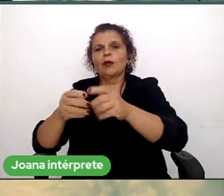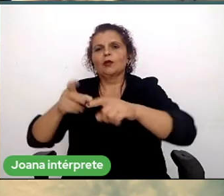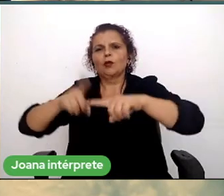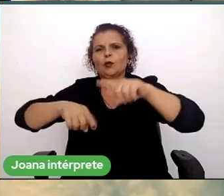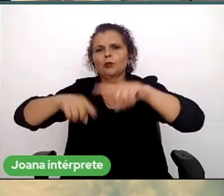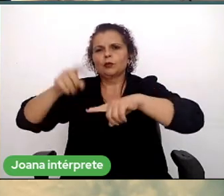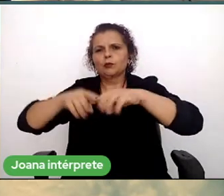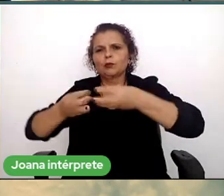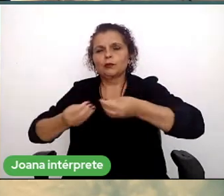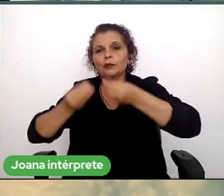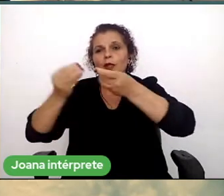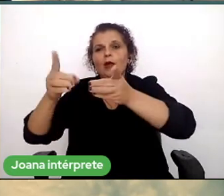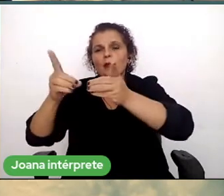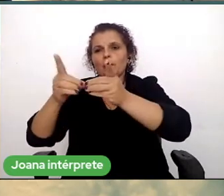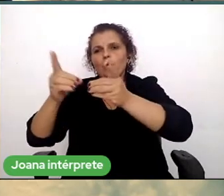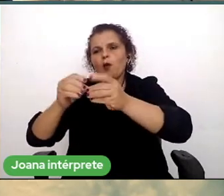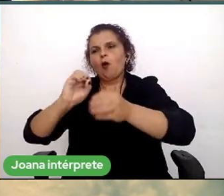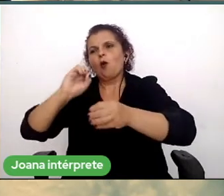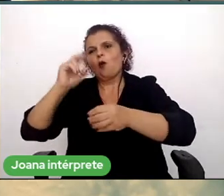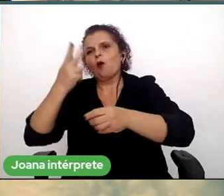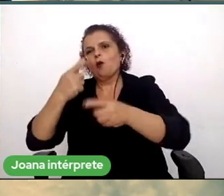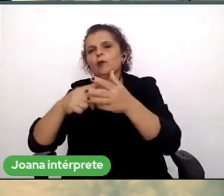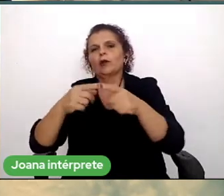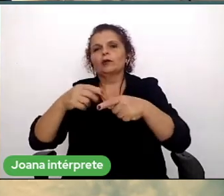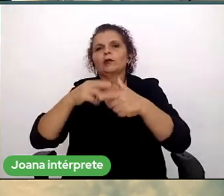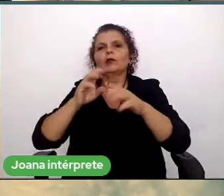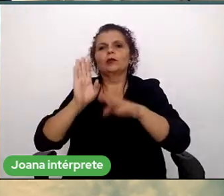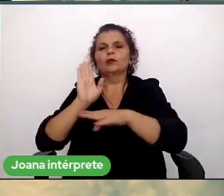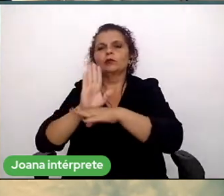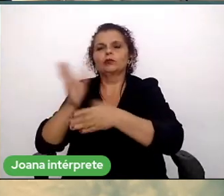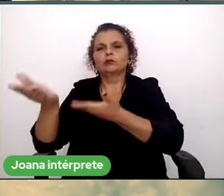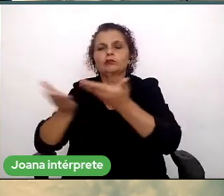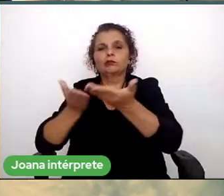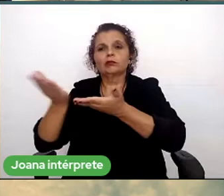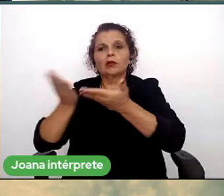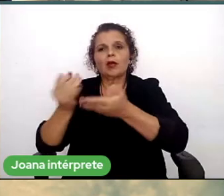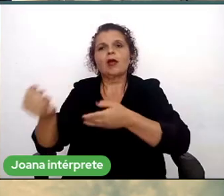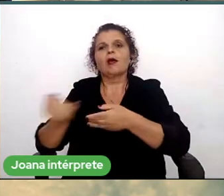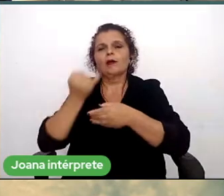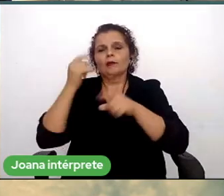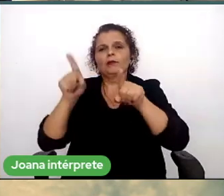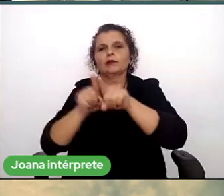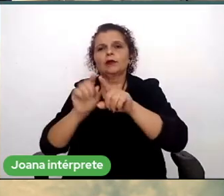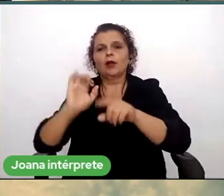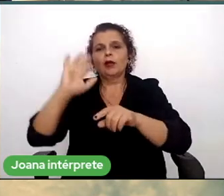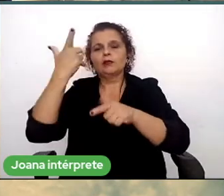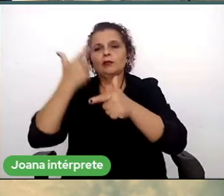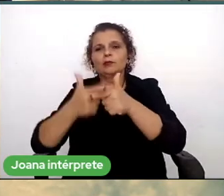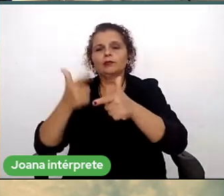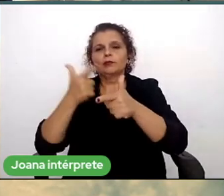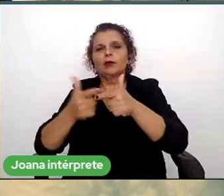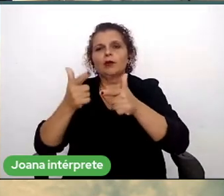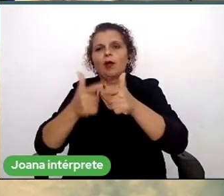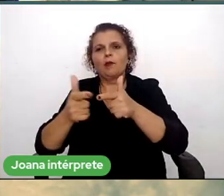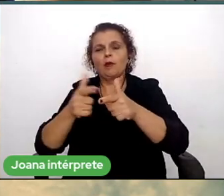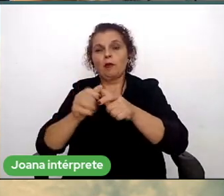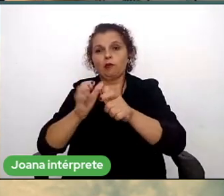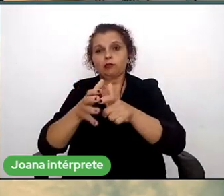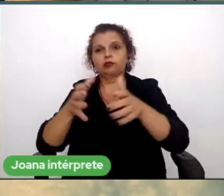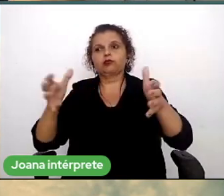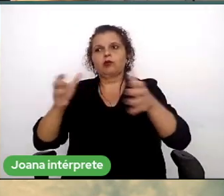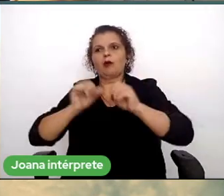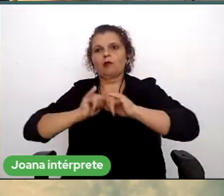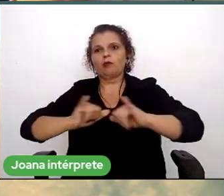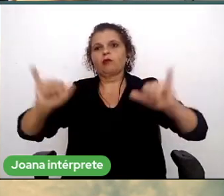para cliente ou para uma outra consultoria mas também tinha importante quando a gente resolve um problema Grande a gente quer compartilhar